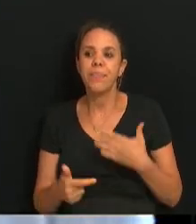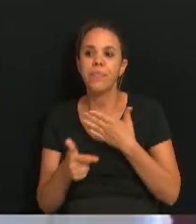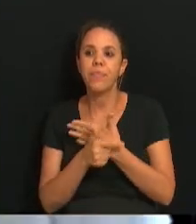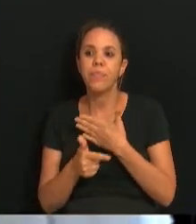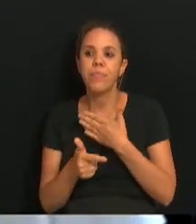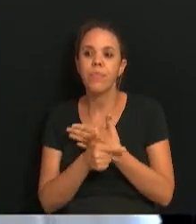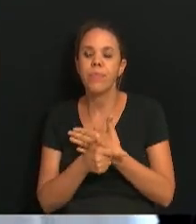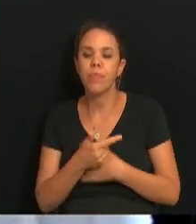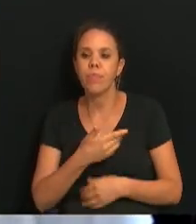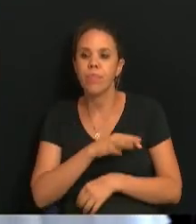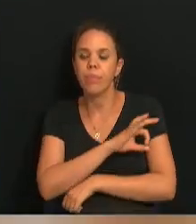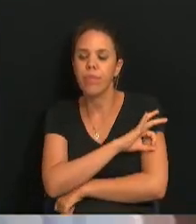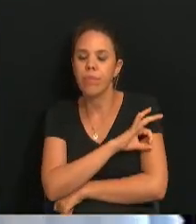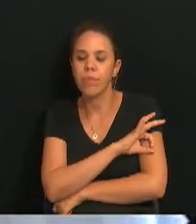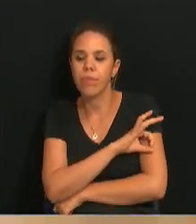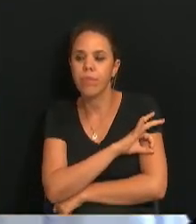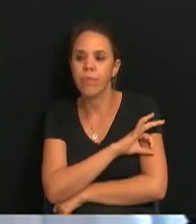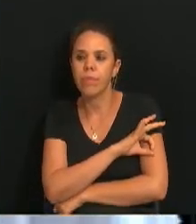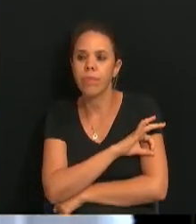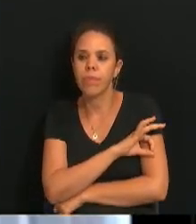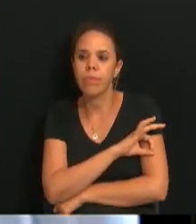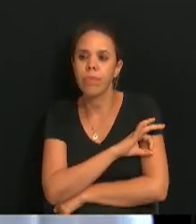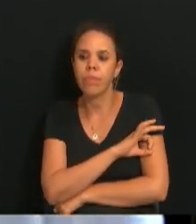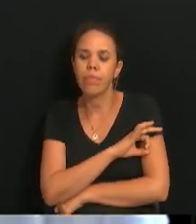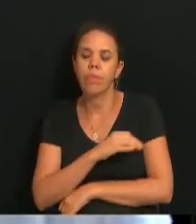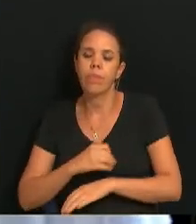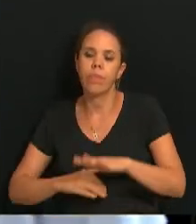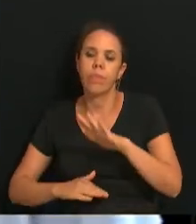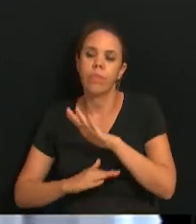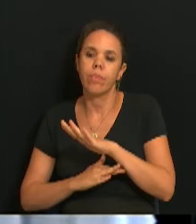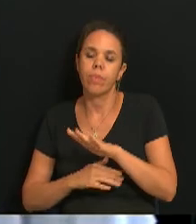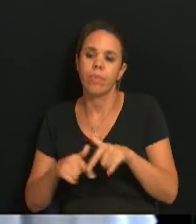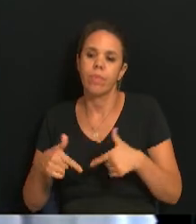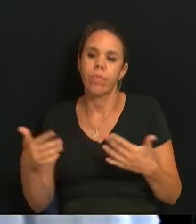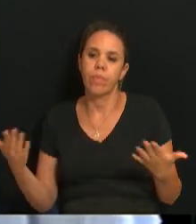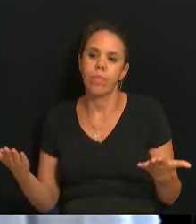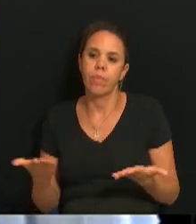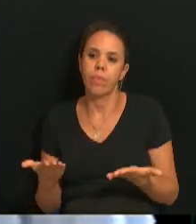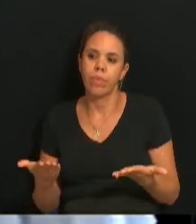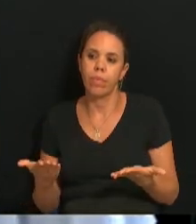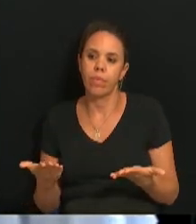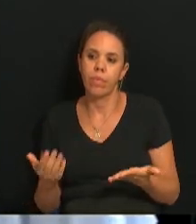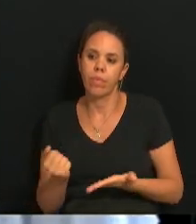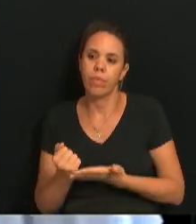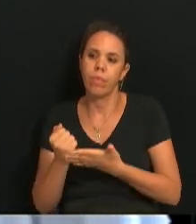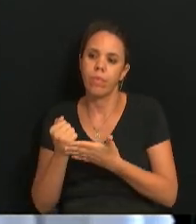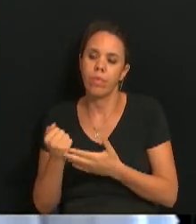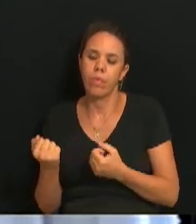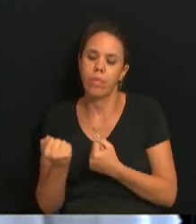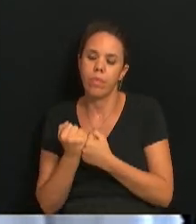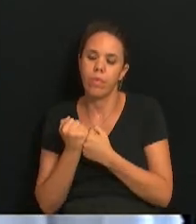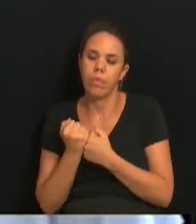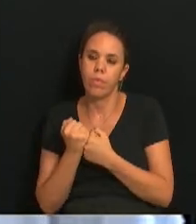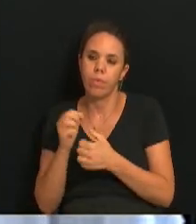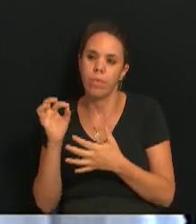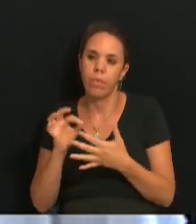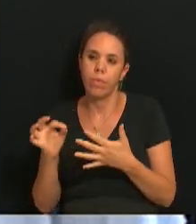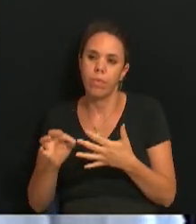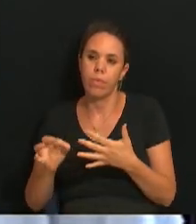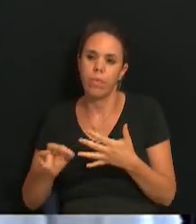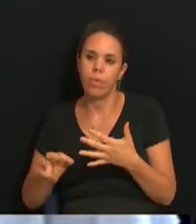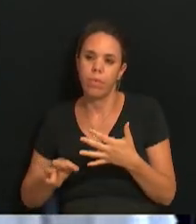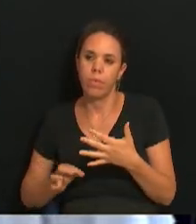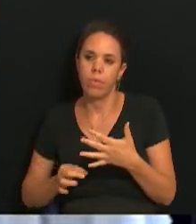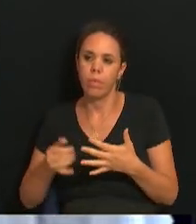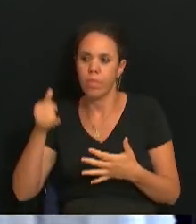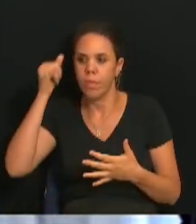Poder Executivo, que do Poder Legislativo, e a atividade de hoje ajuda a subsidiar esses elementos para combater